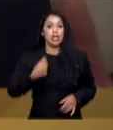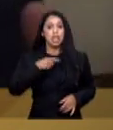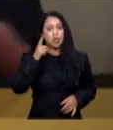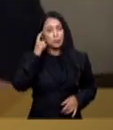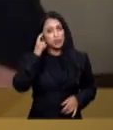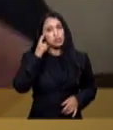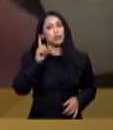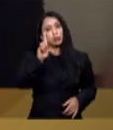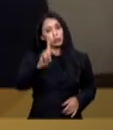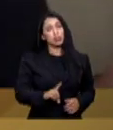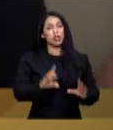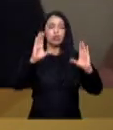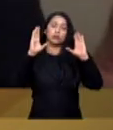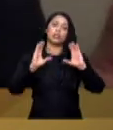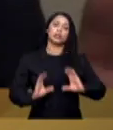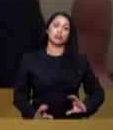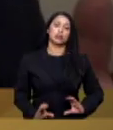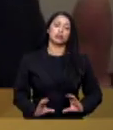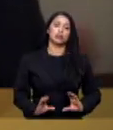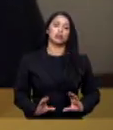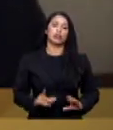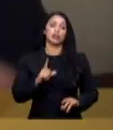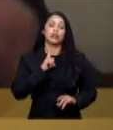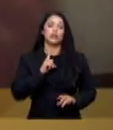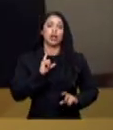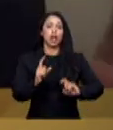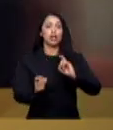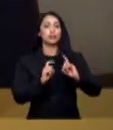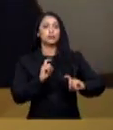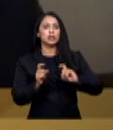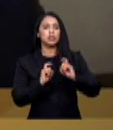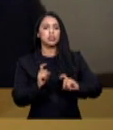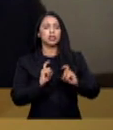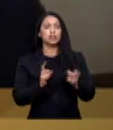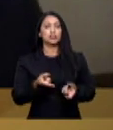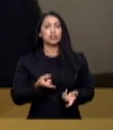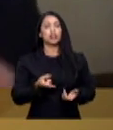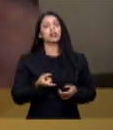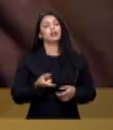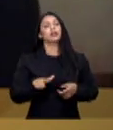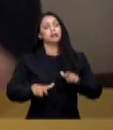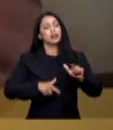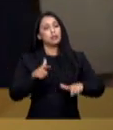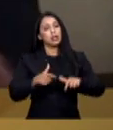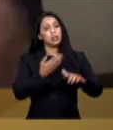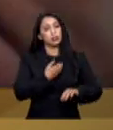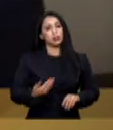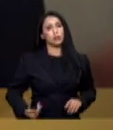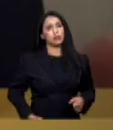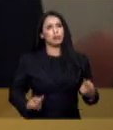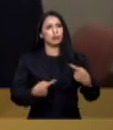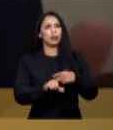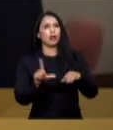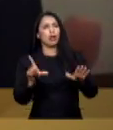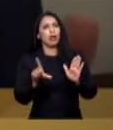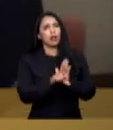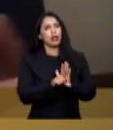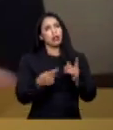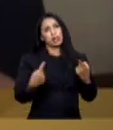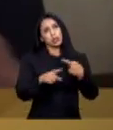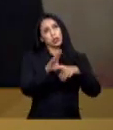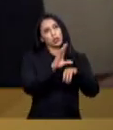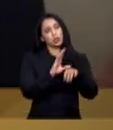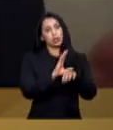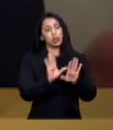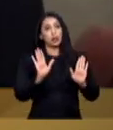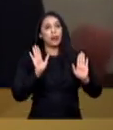da cidadania impugnar os atos administrativos, os atos dos agentes públicos que considerem ilegais ou inconstitucionais,